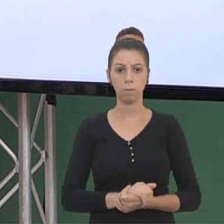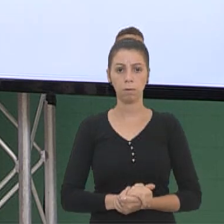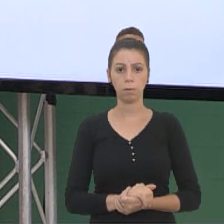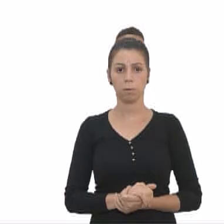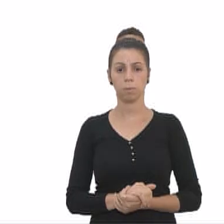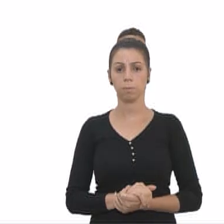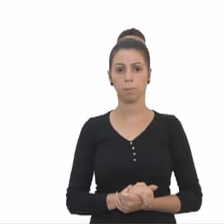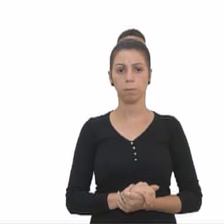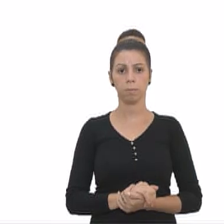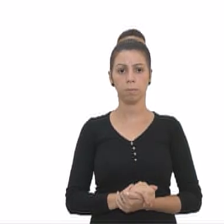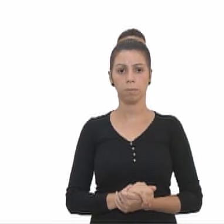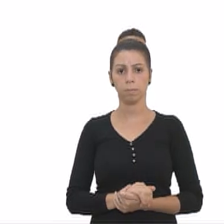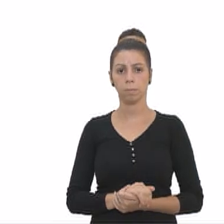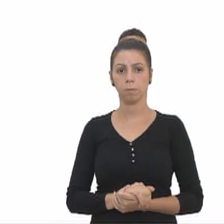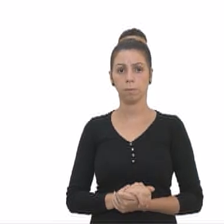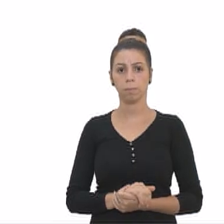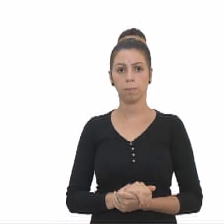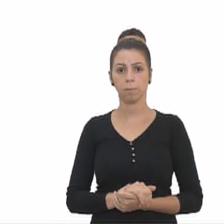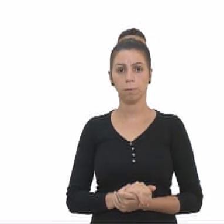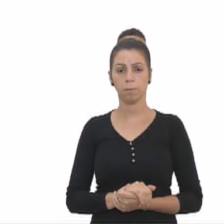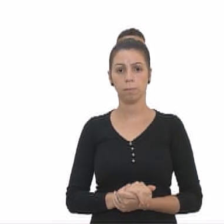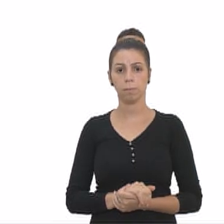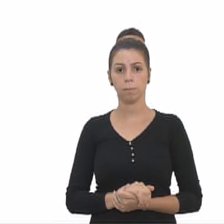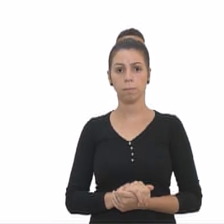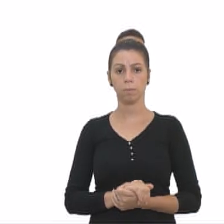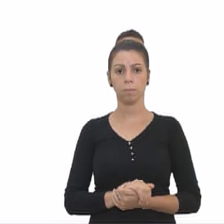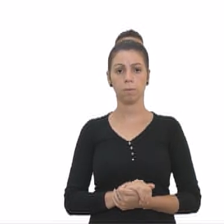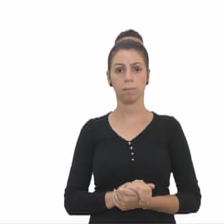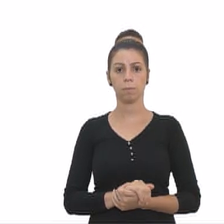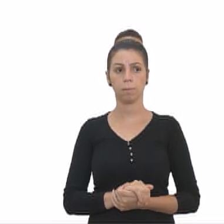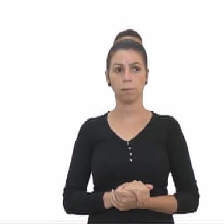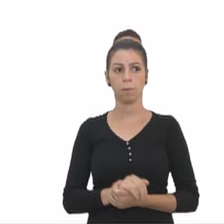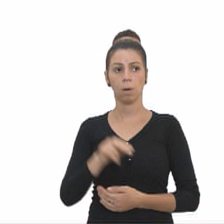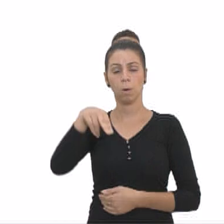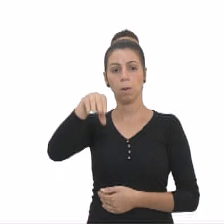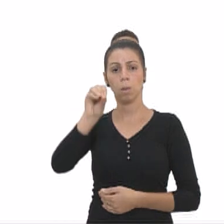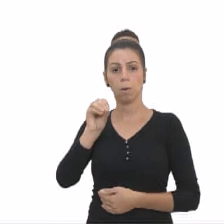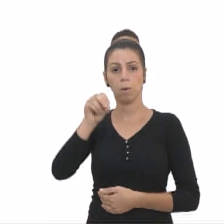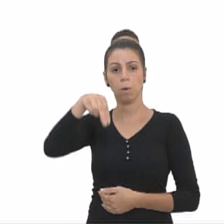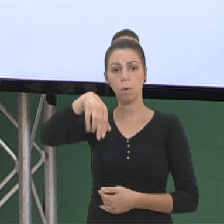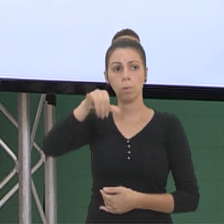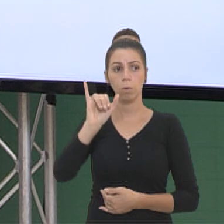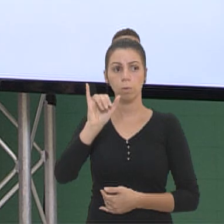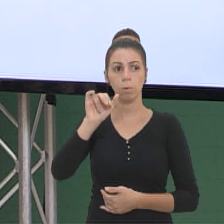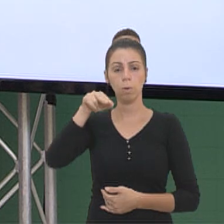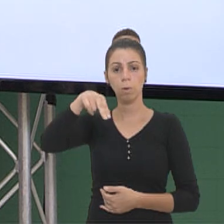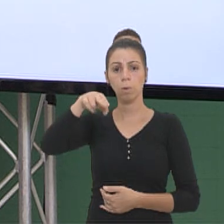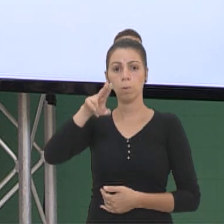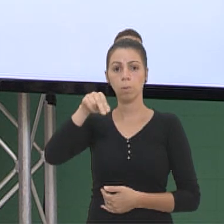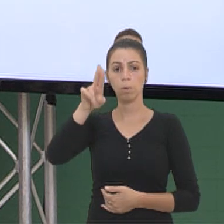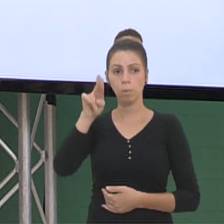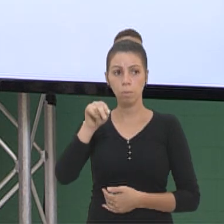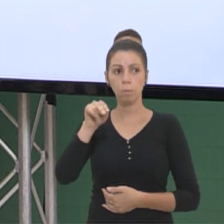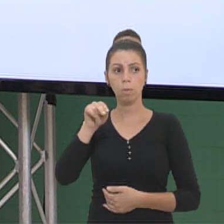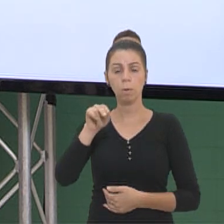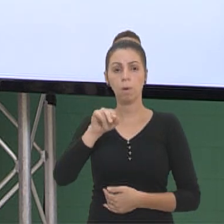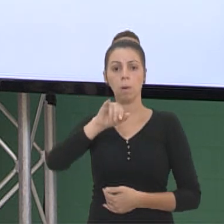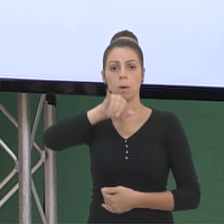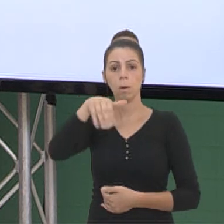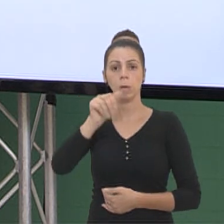de negação. No, ni, nunca,